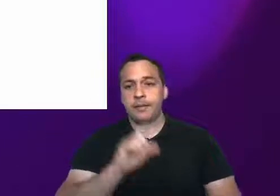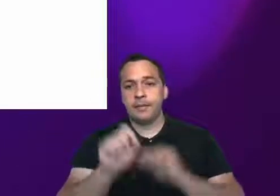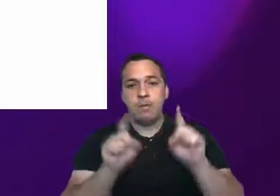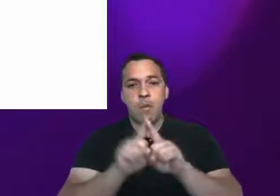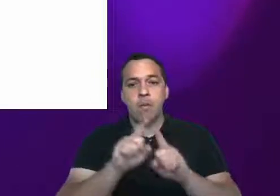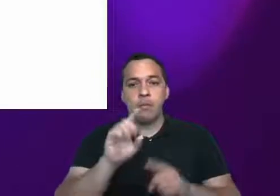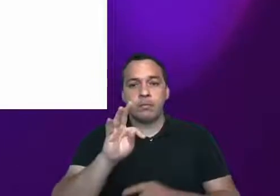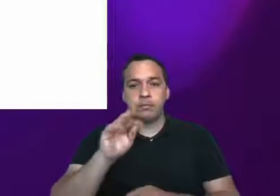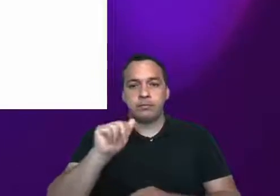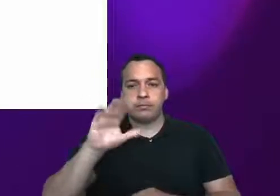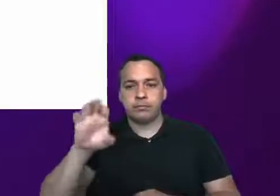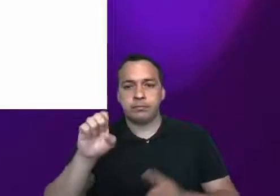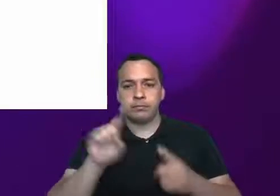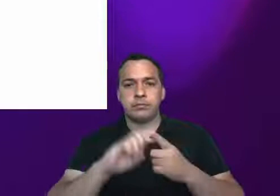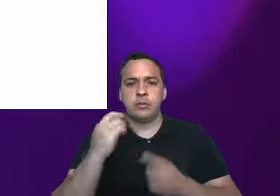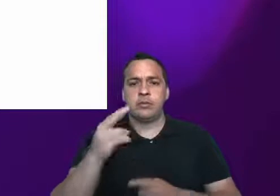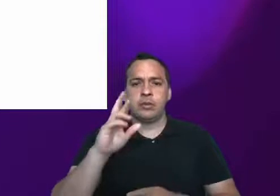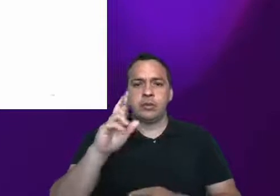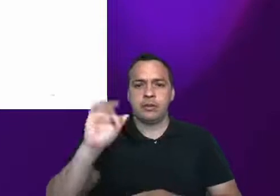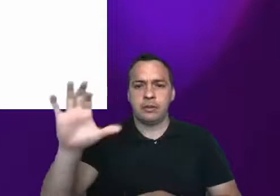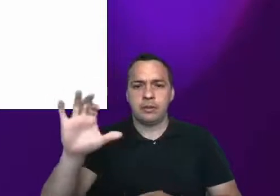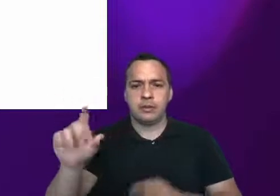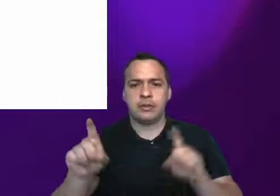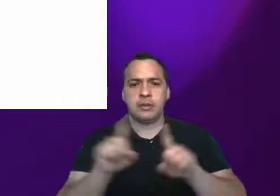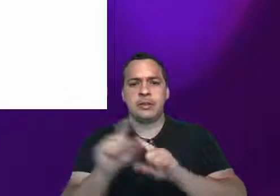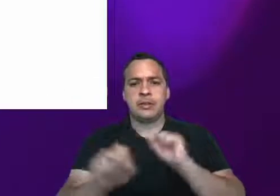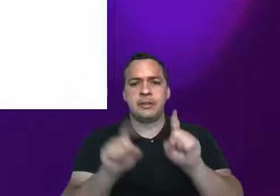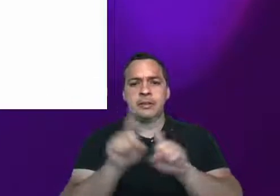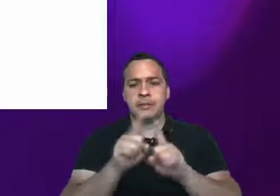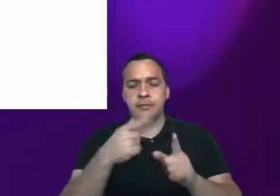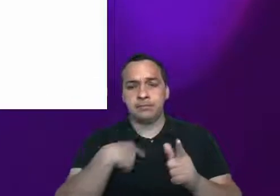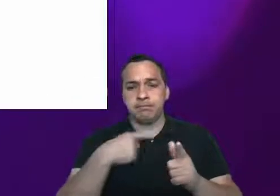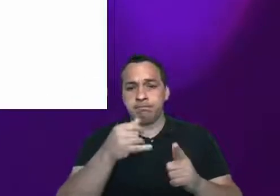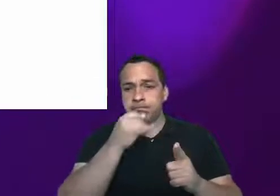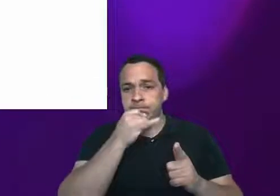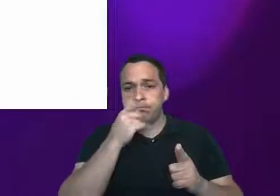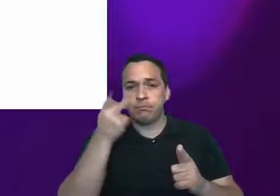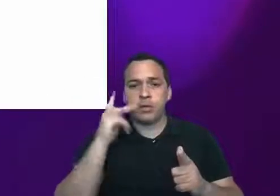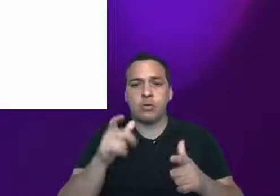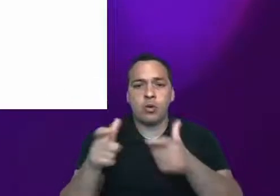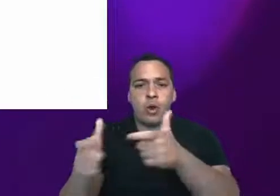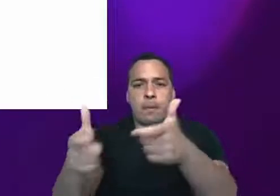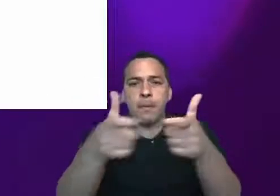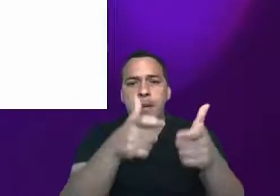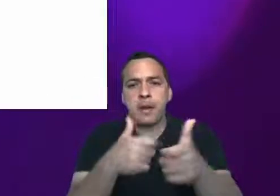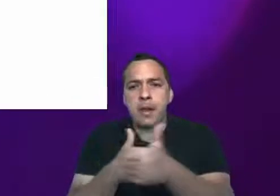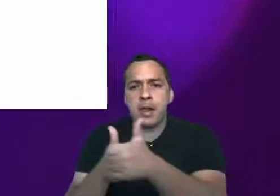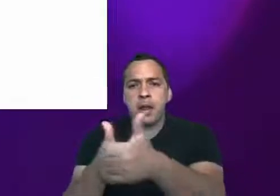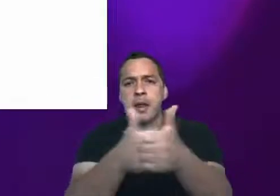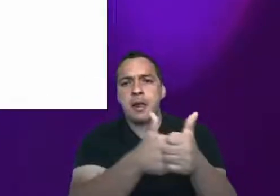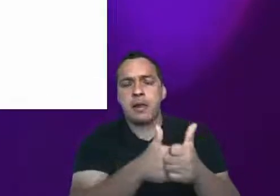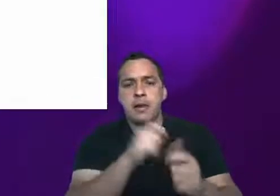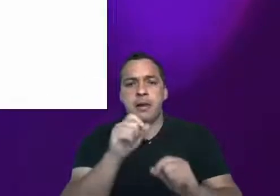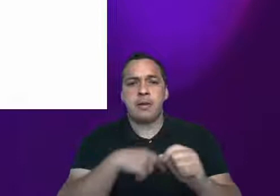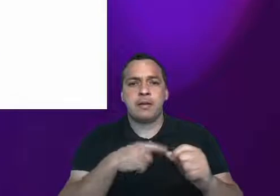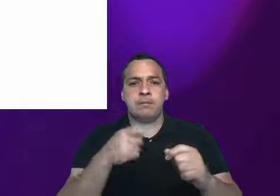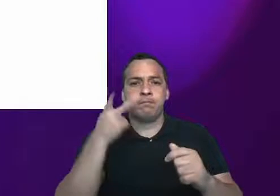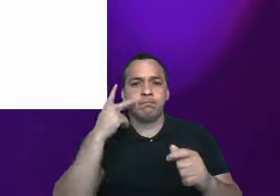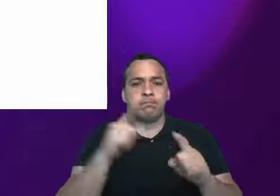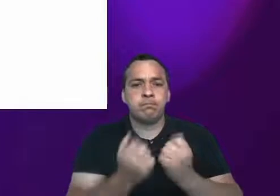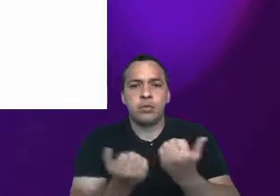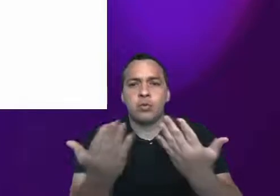quimioembolização, opções para fazer esse tratamento loco-regional e, eventualmente, trazer os pacientes para